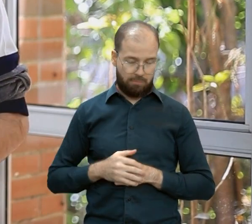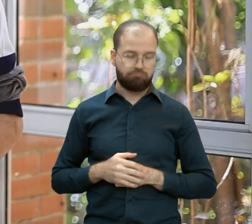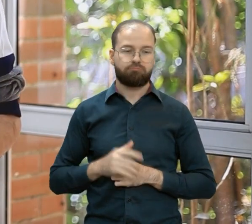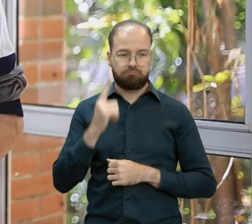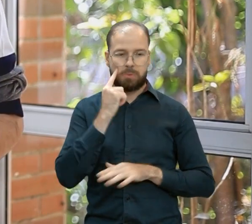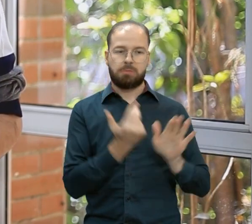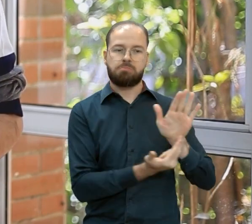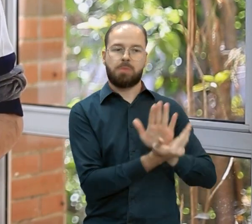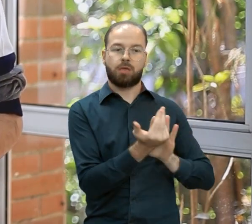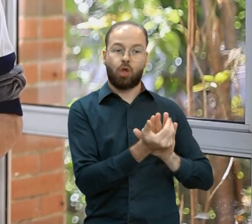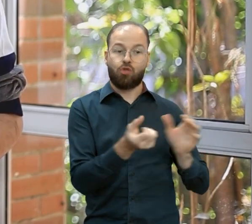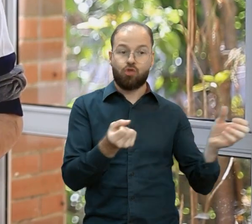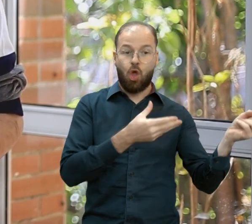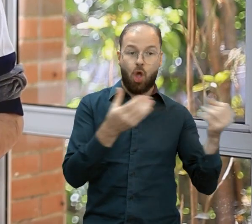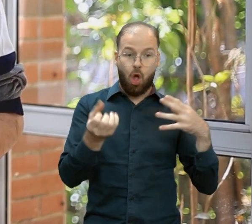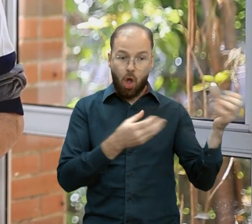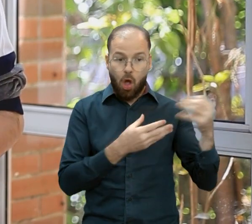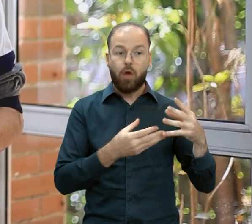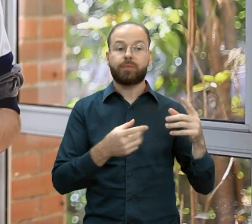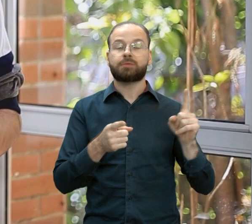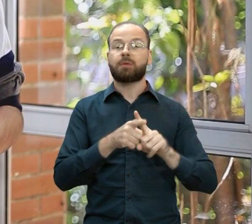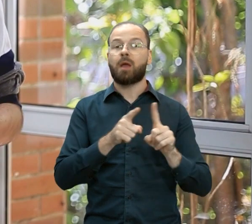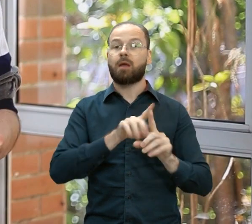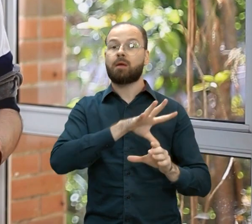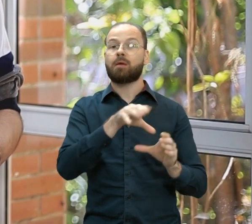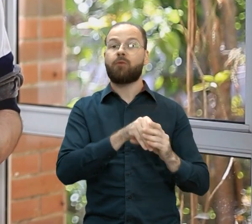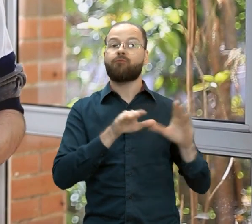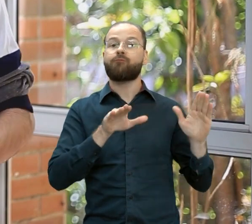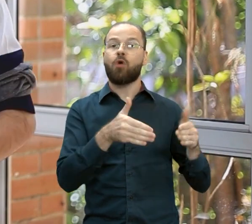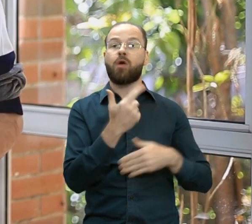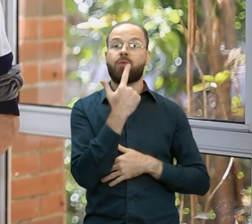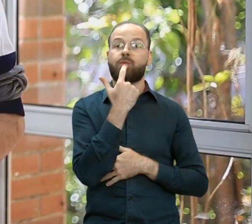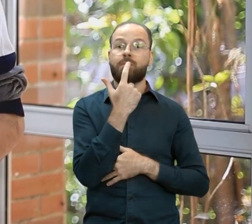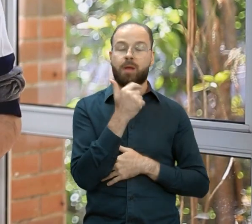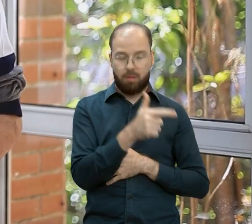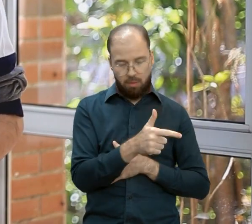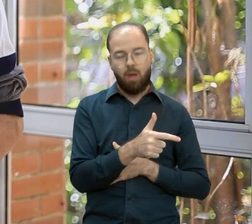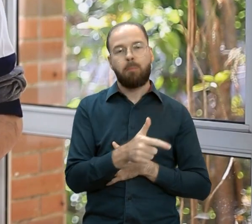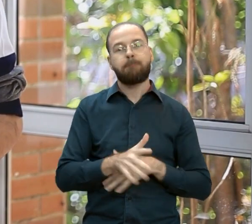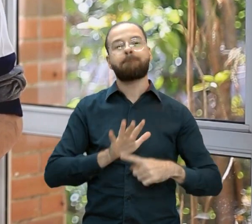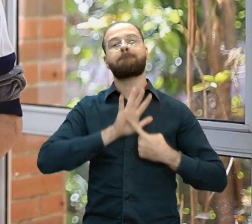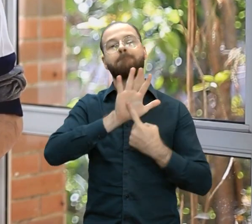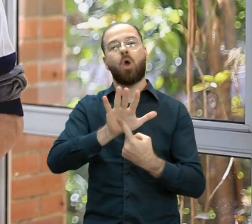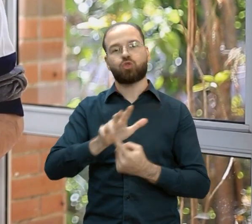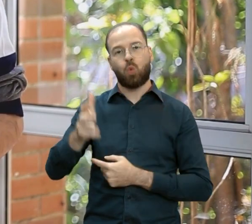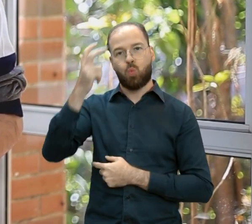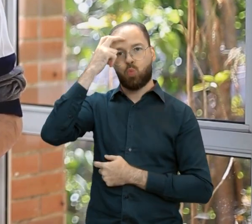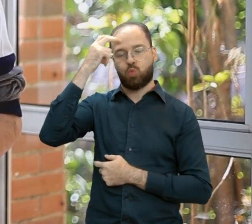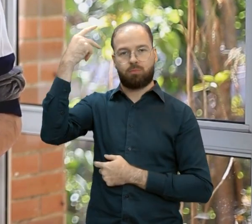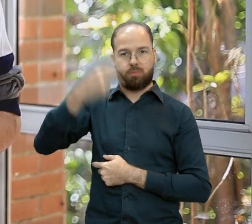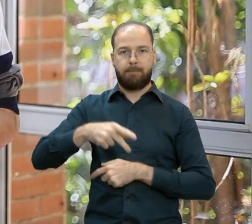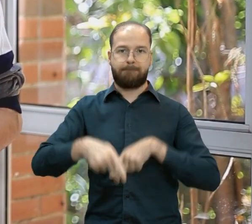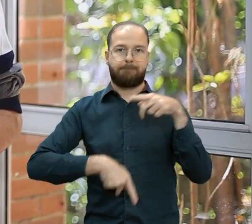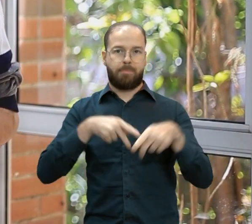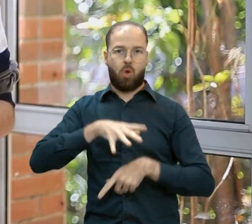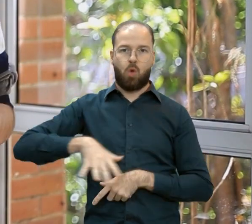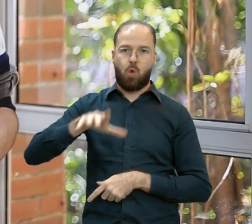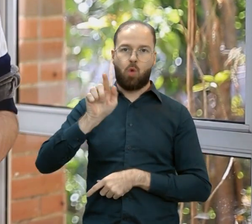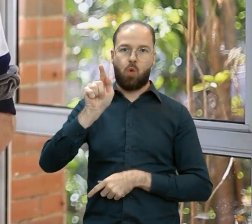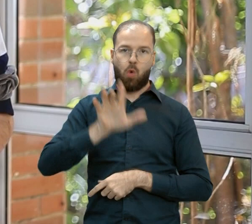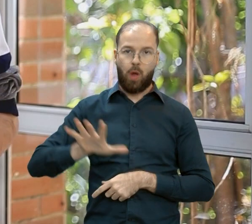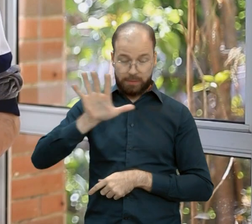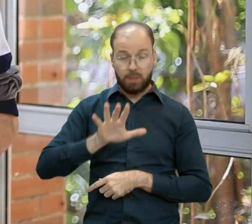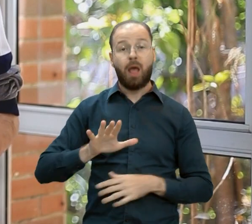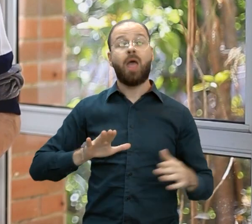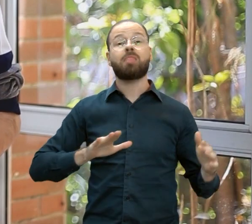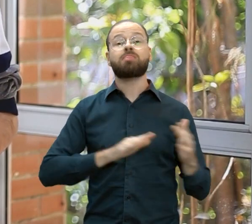mescla experiências urbanas com culturas populares de Goiás. A exposição fica aberta para visitação até o dia 11